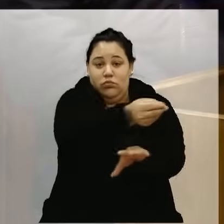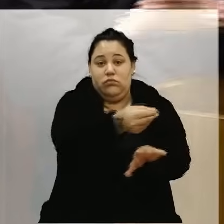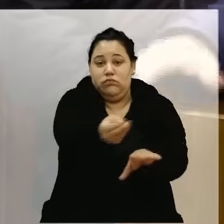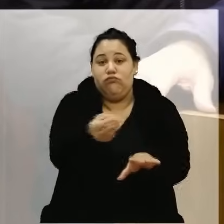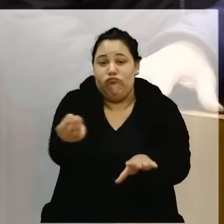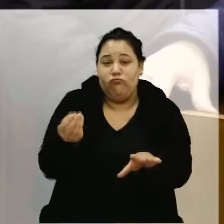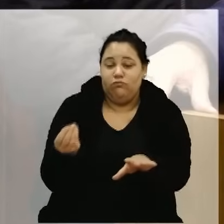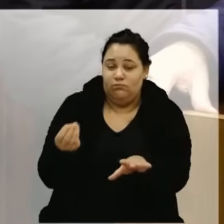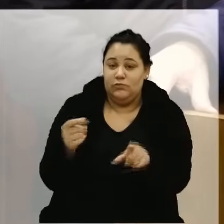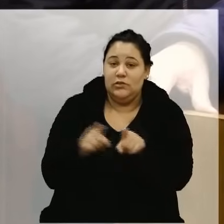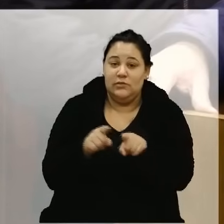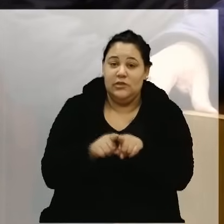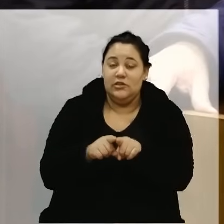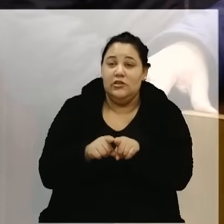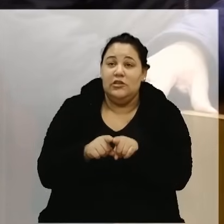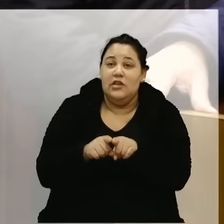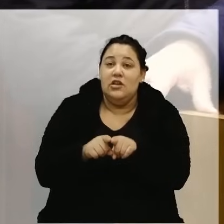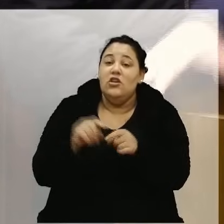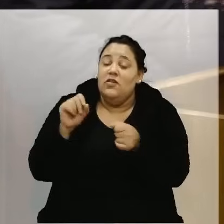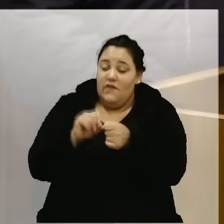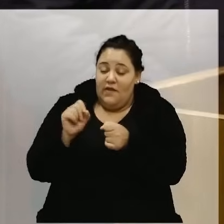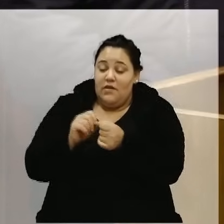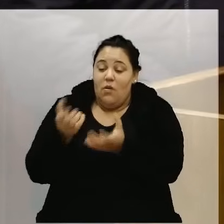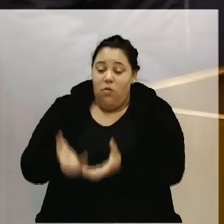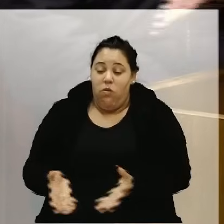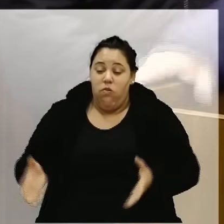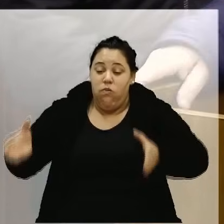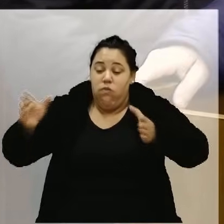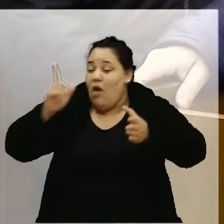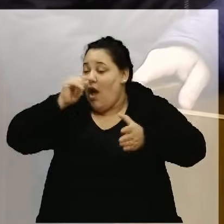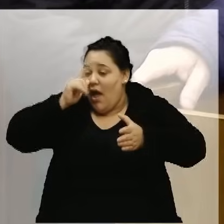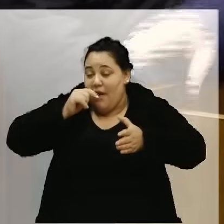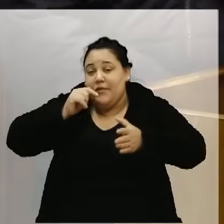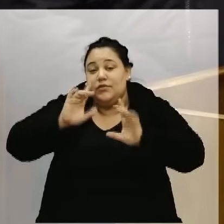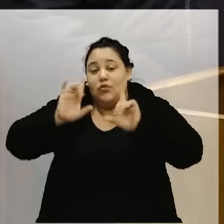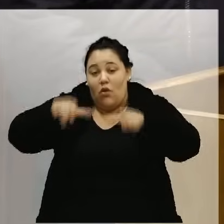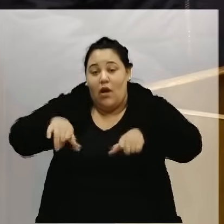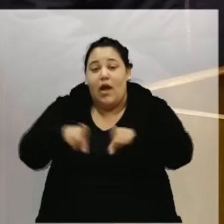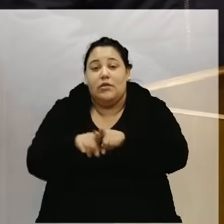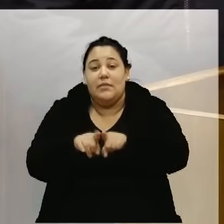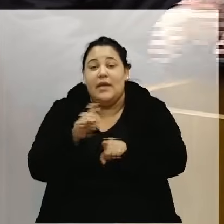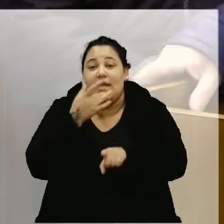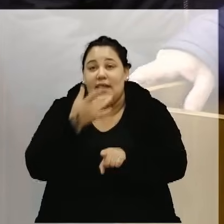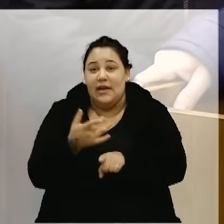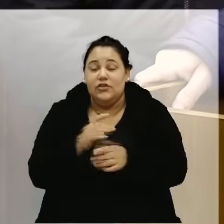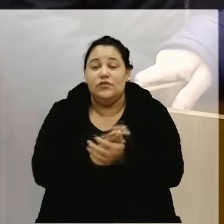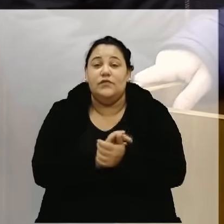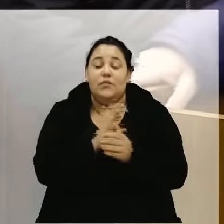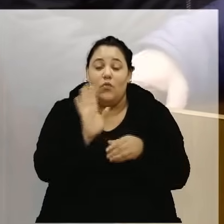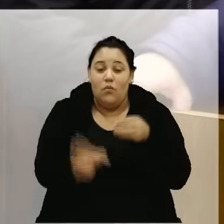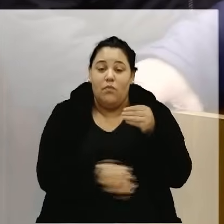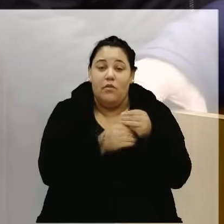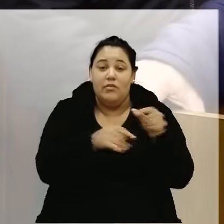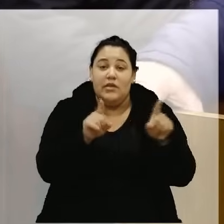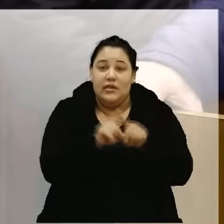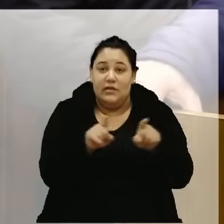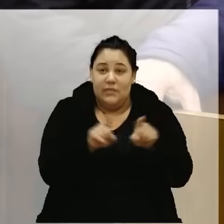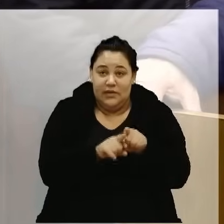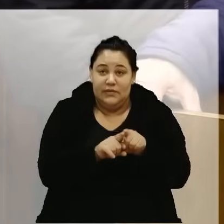vamos colocar os reservatórios já a partir da tarde nesses locais. Nós vamos incrementar ainda mais o abastecimento